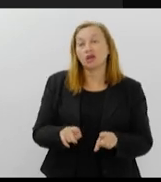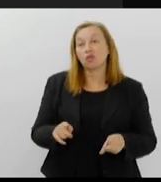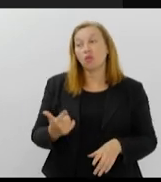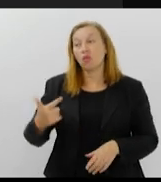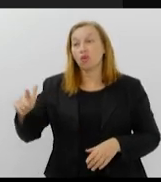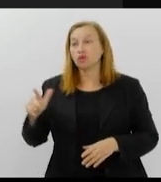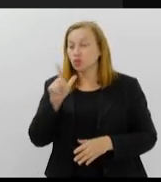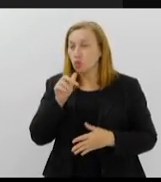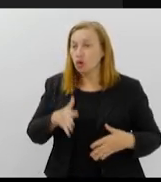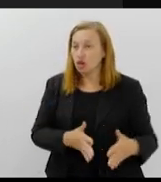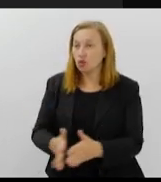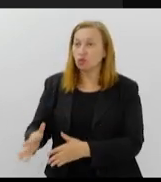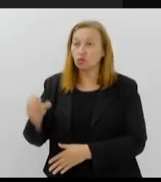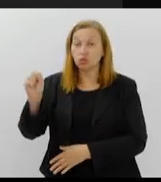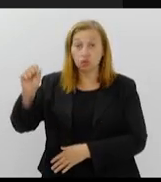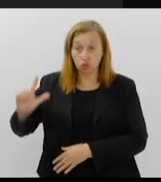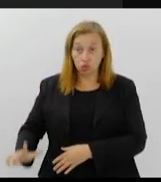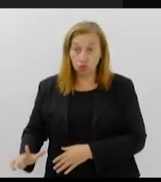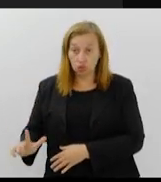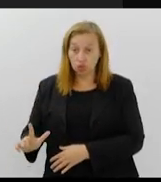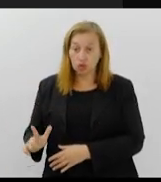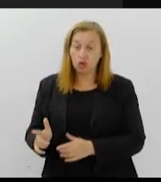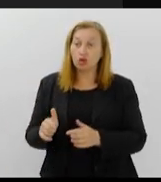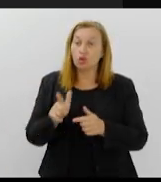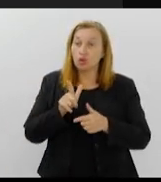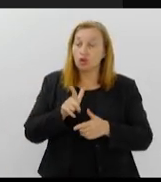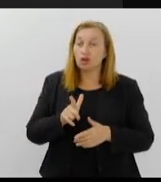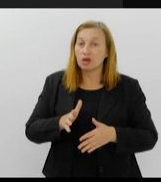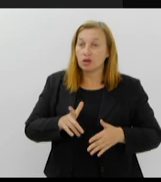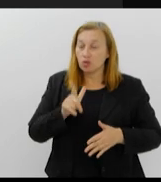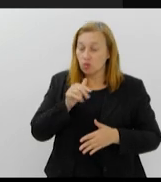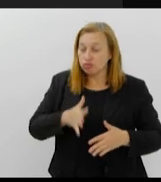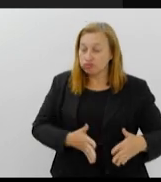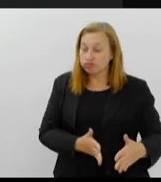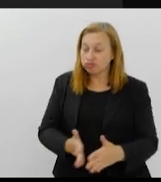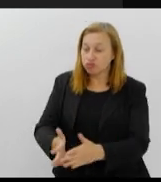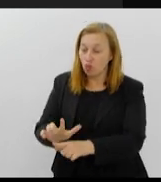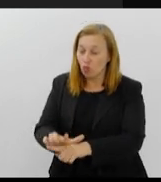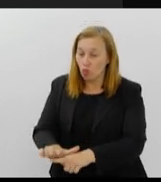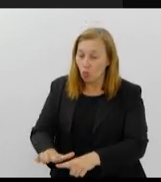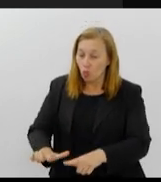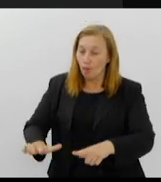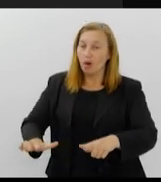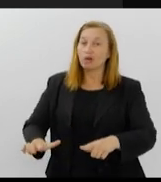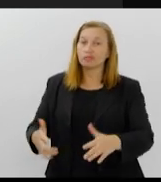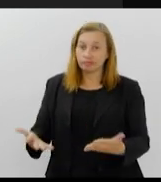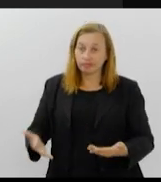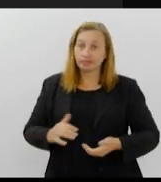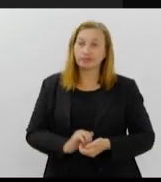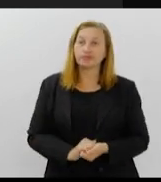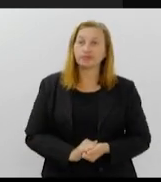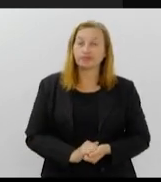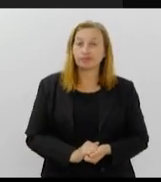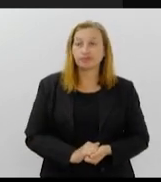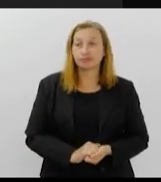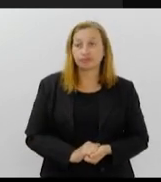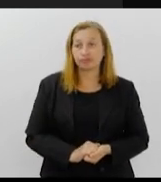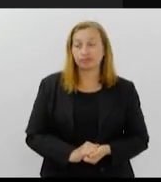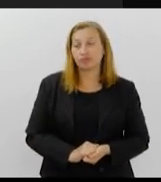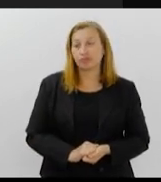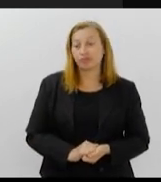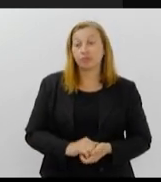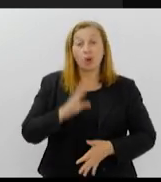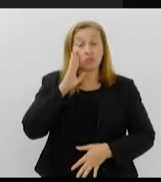também diminuindo a sua capacidade. Isso é uma preocupação. O recurso hídrico é esgotável,